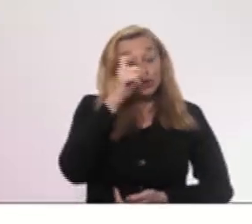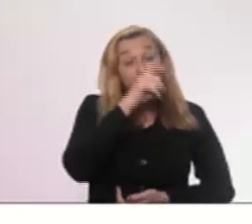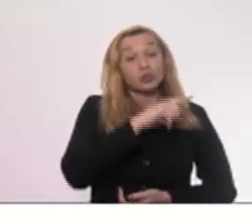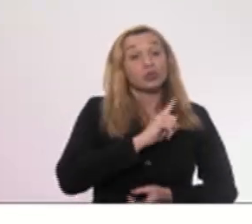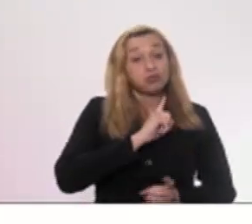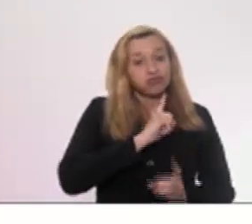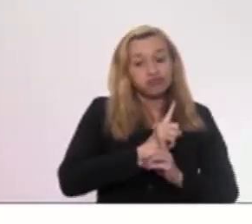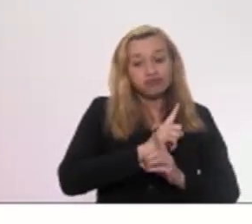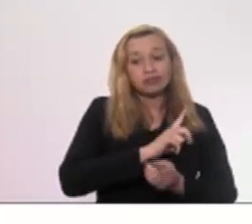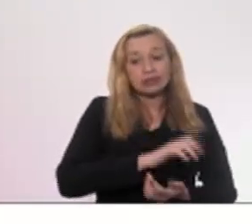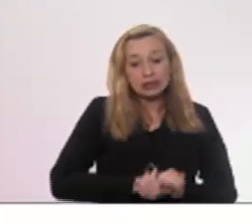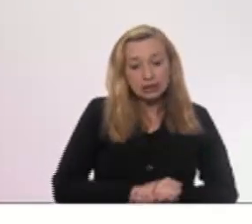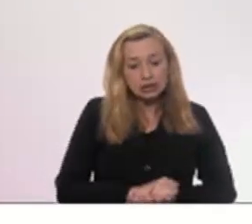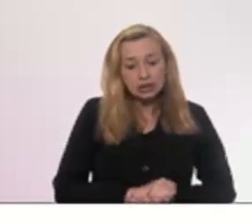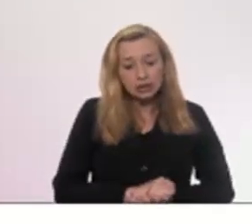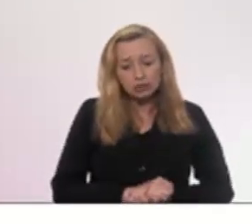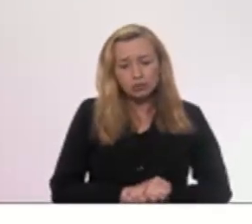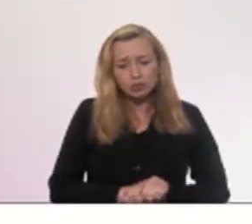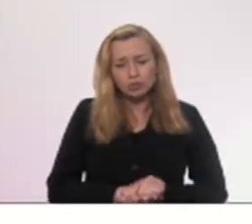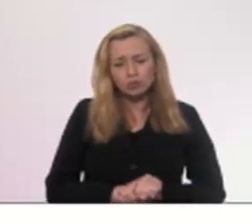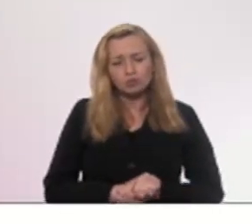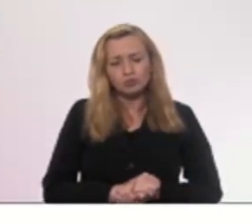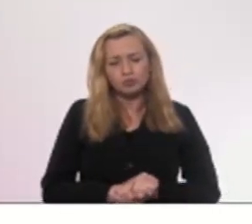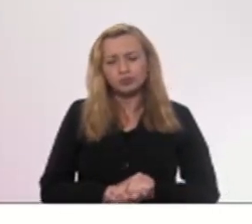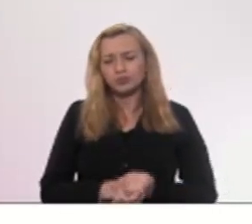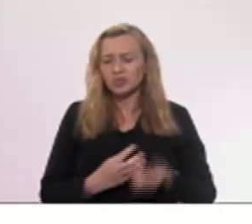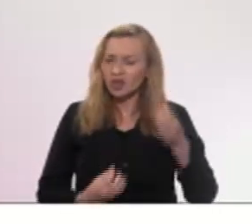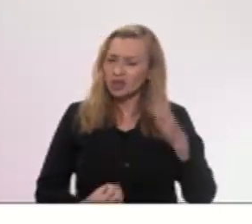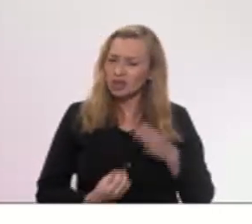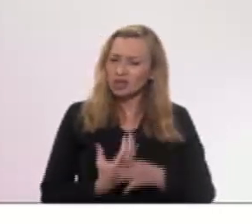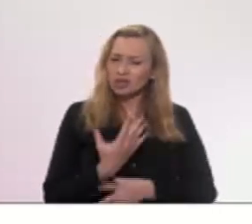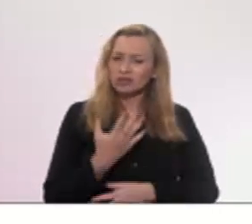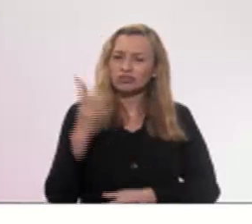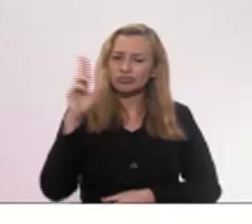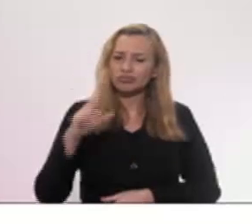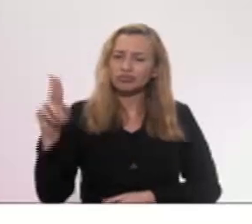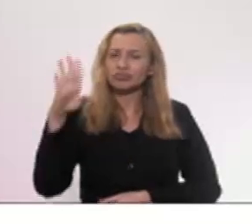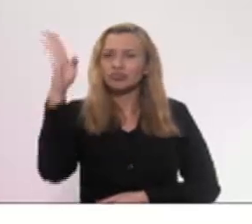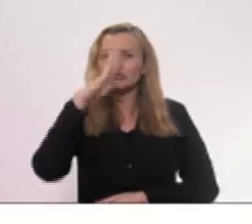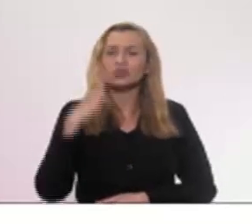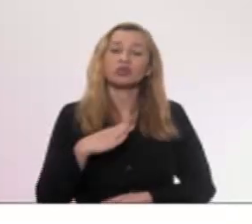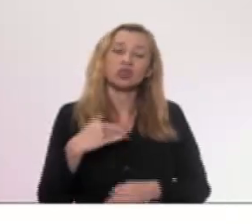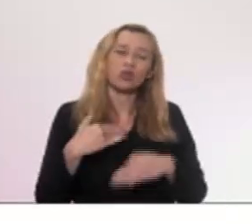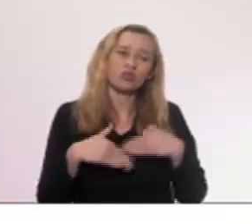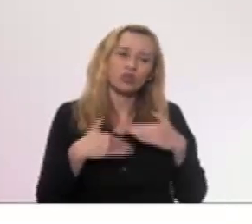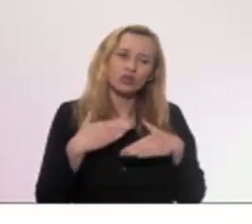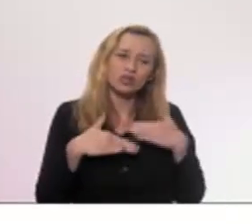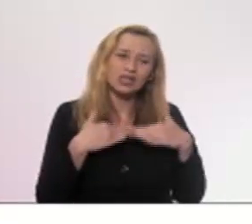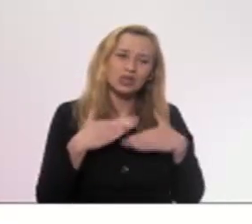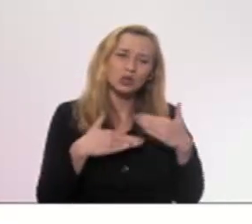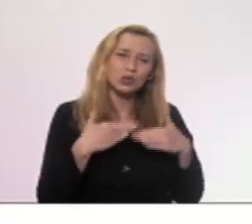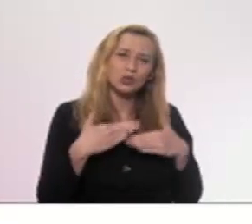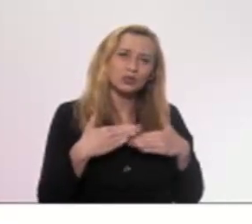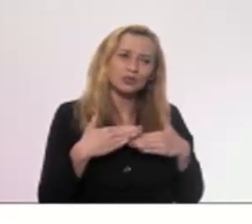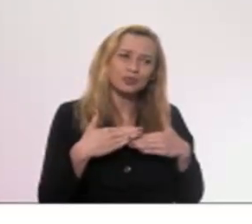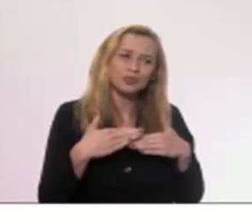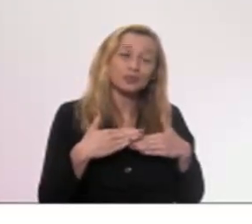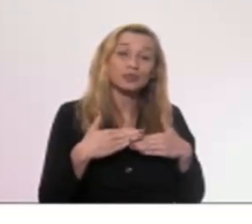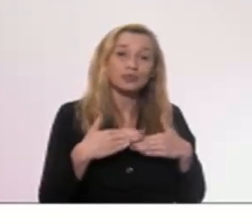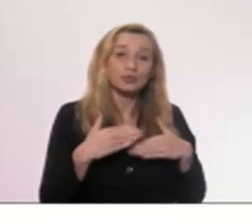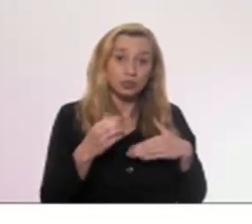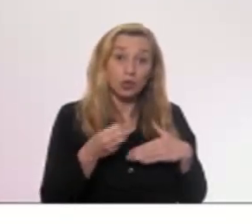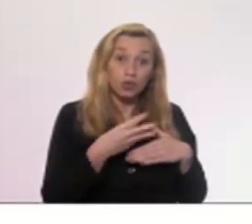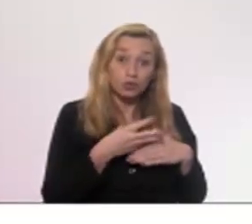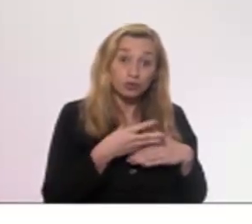encontrar, desde a fundação das universidades no Brasil, que é um processo, infelizmente,